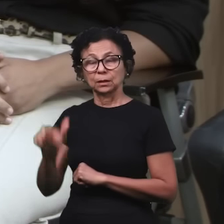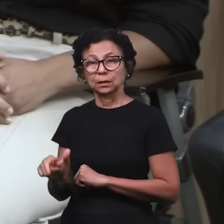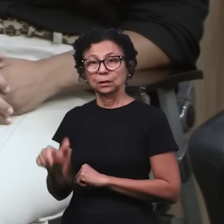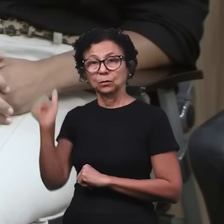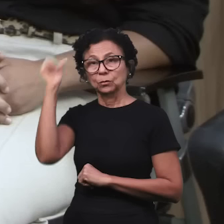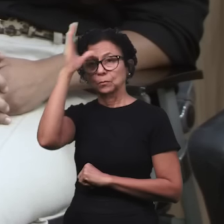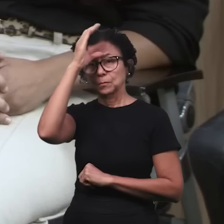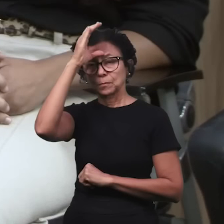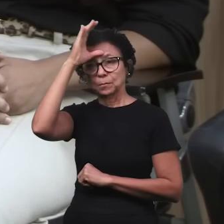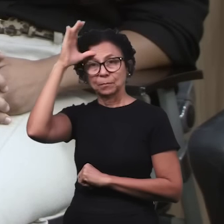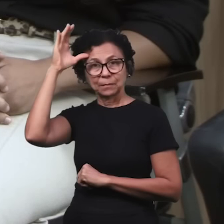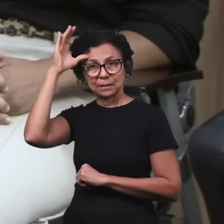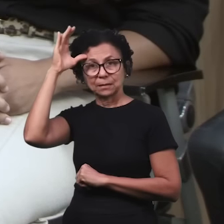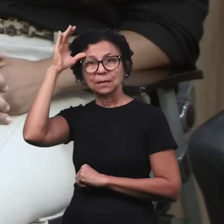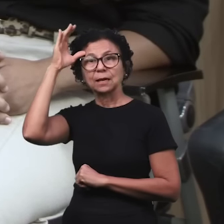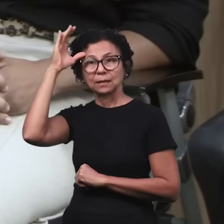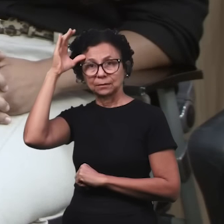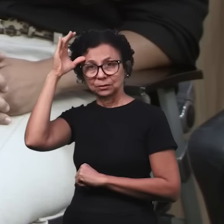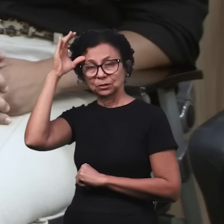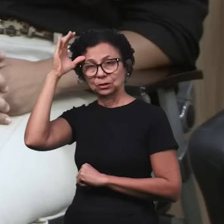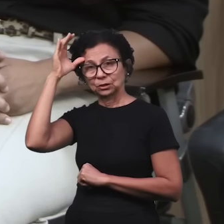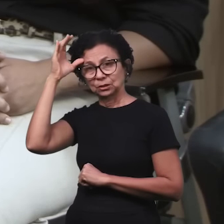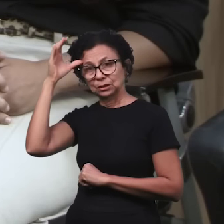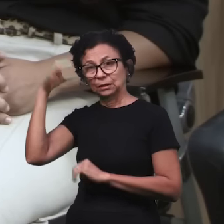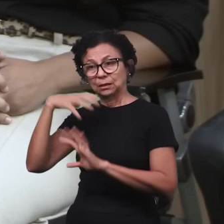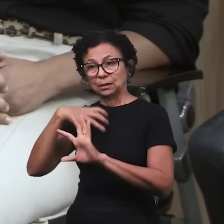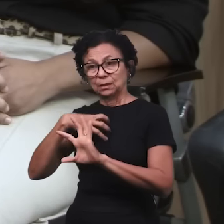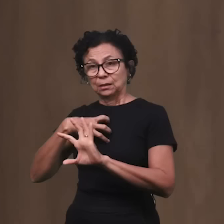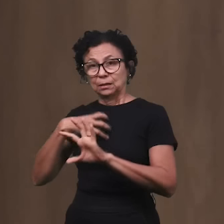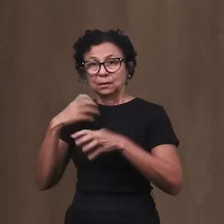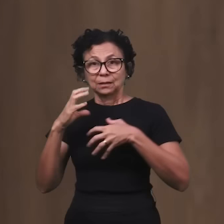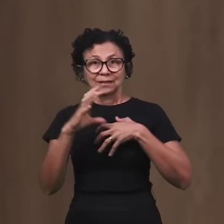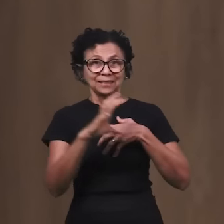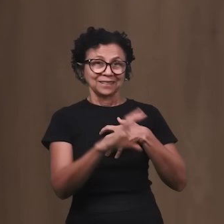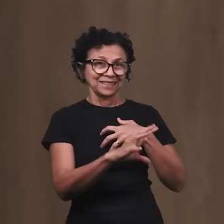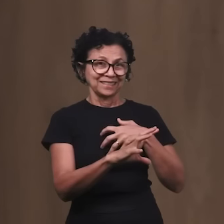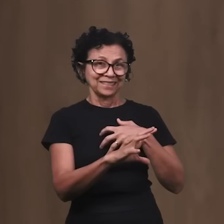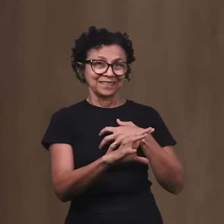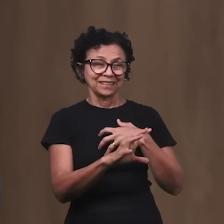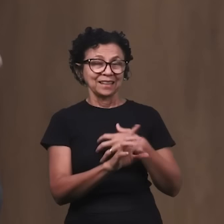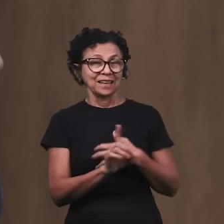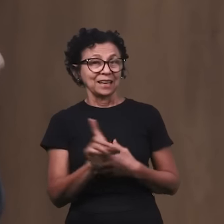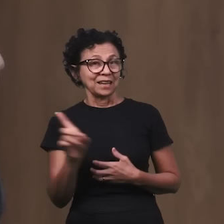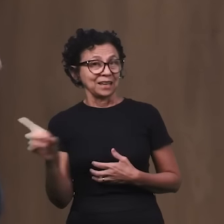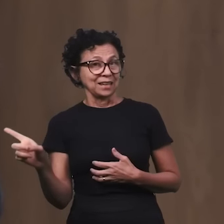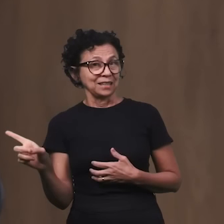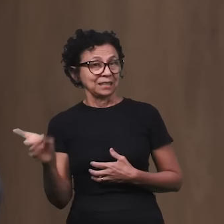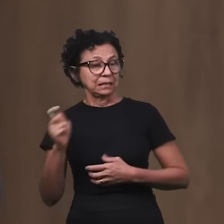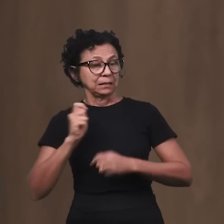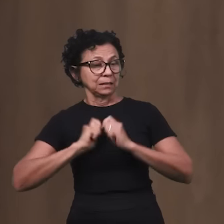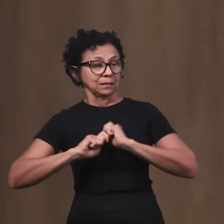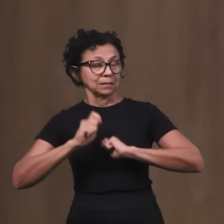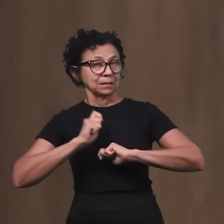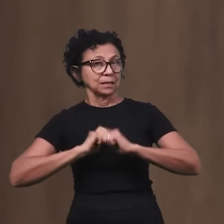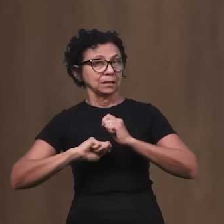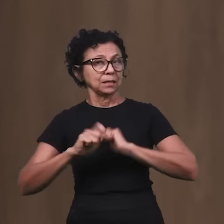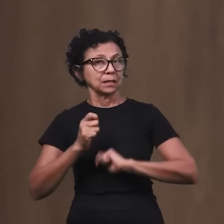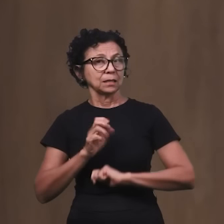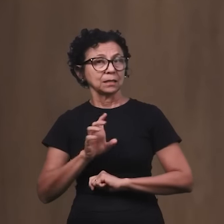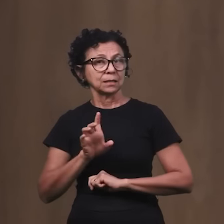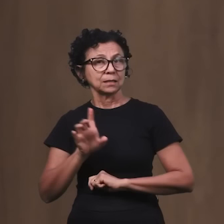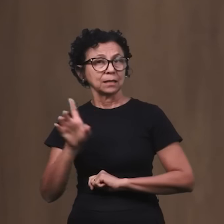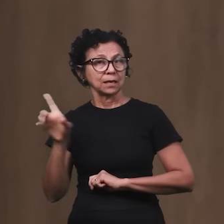que entender que ele tem medo, que ele tem ansiedade. Mas se ele vê em você uma pessoa